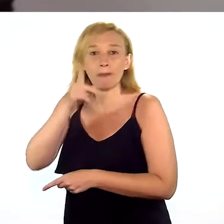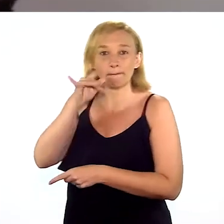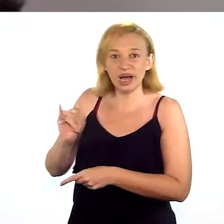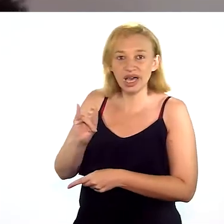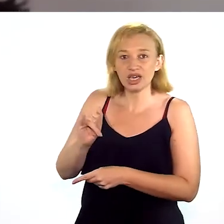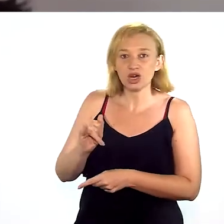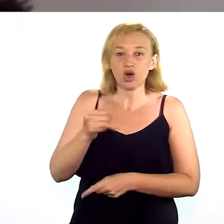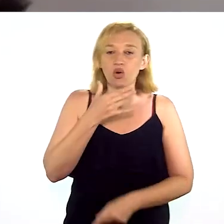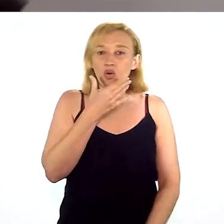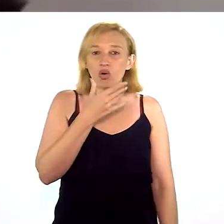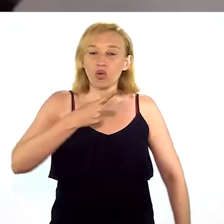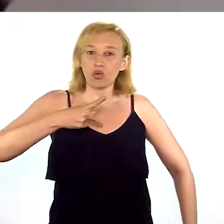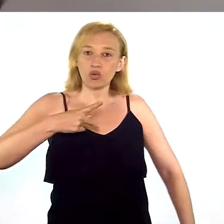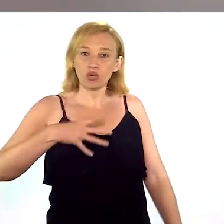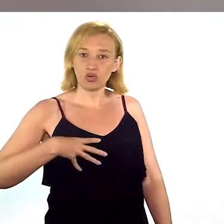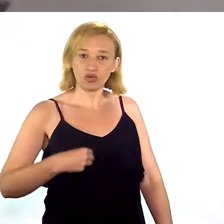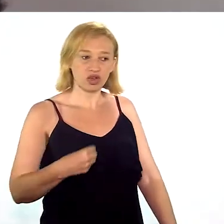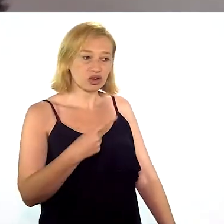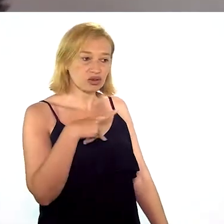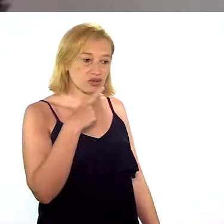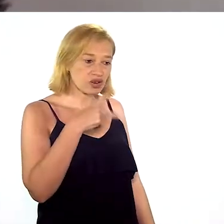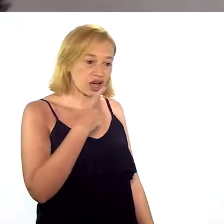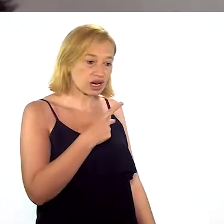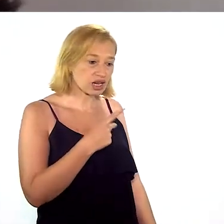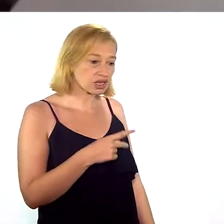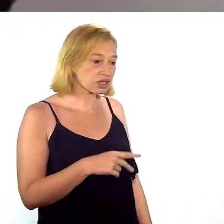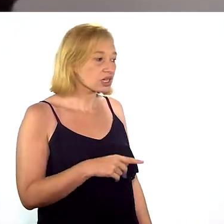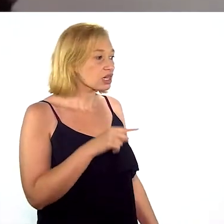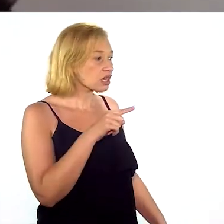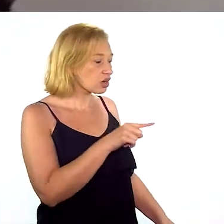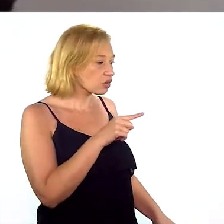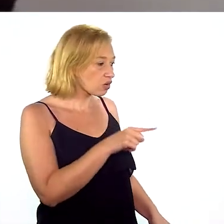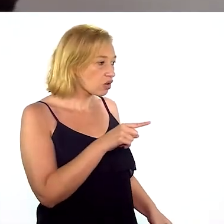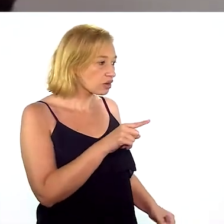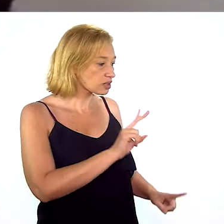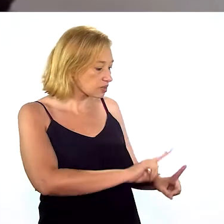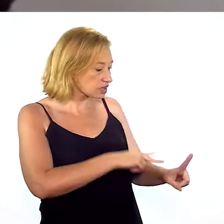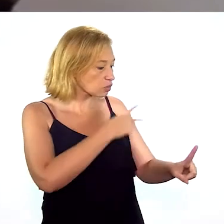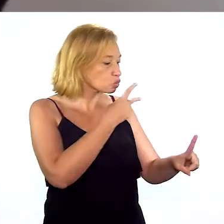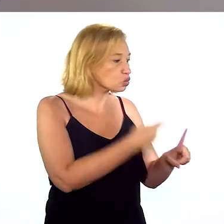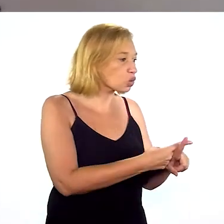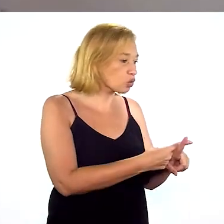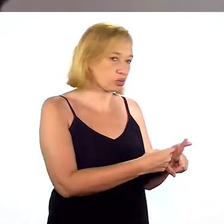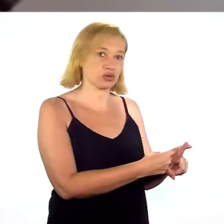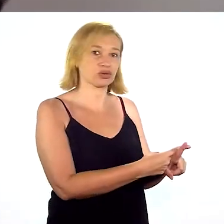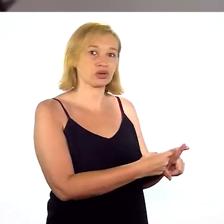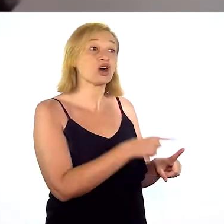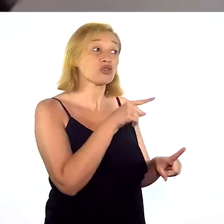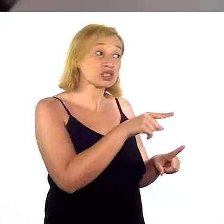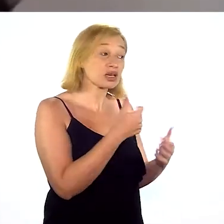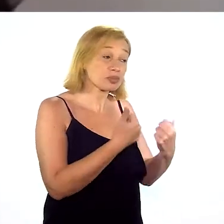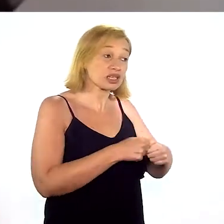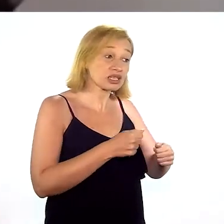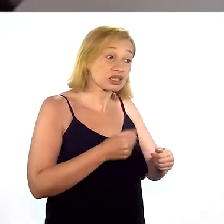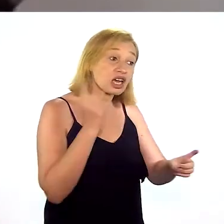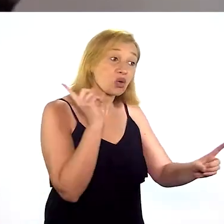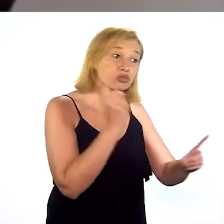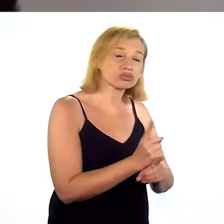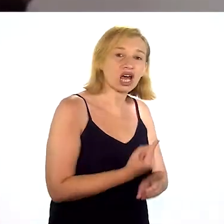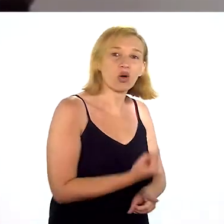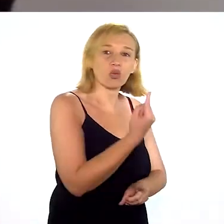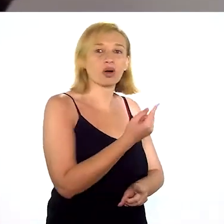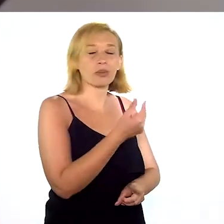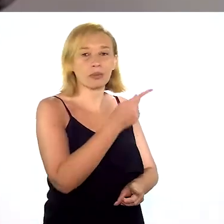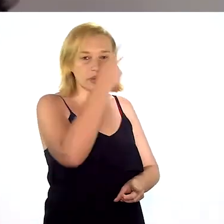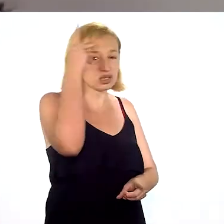bom pai, o filho diz para ele, né? Tá na hora de você ser o dobro de si. Porque ele fala, você precisa